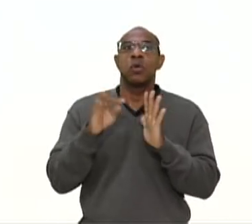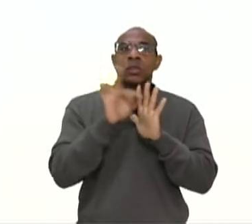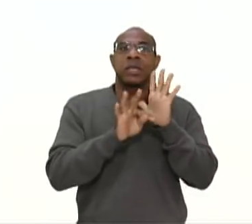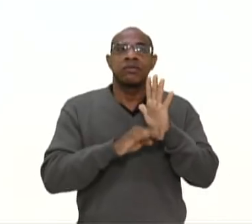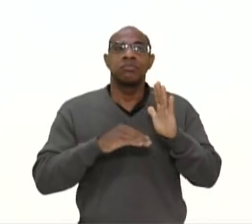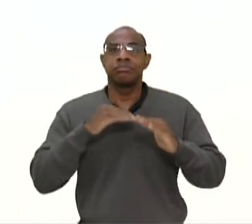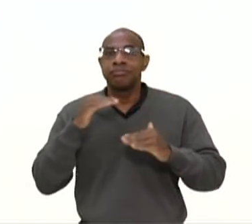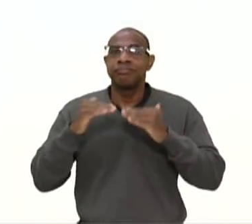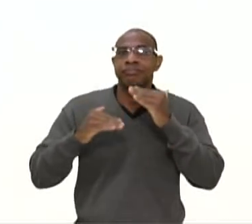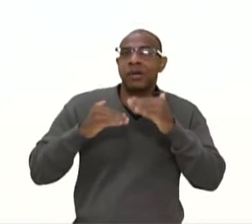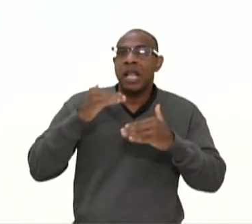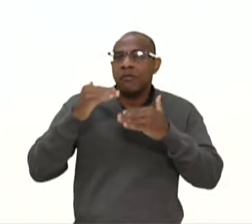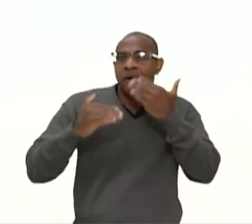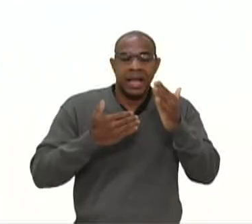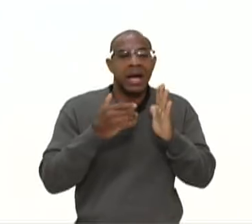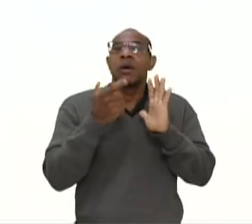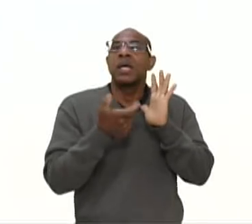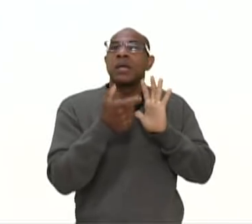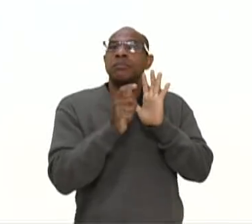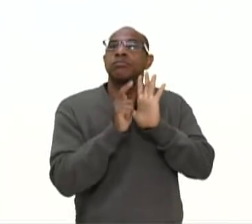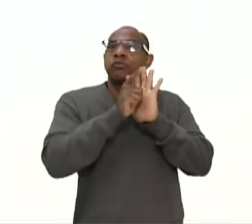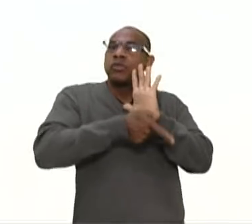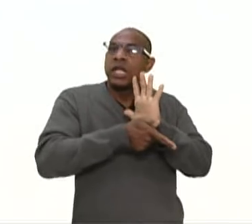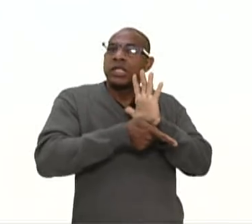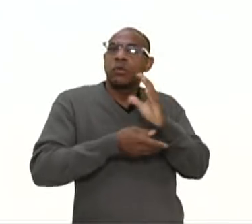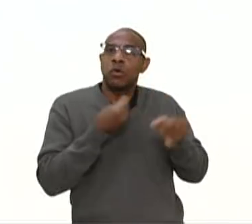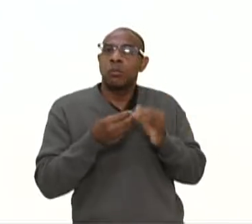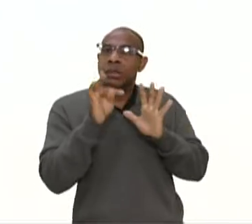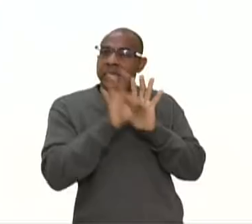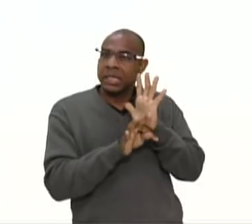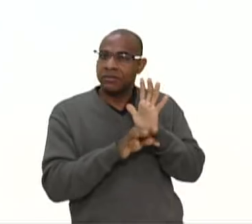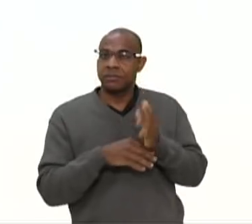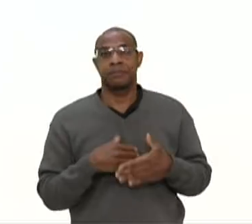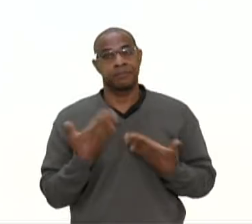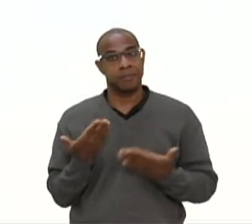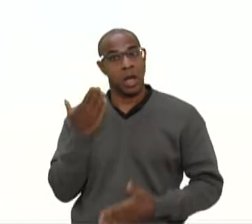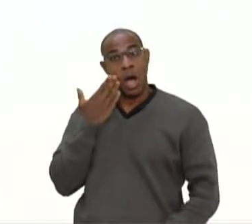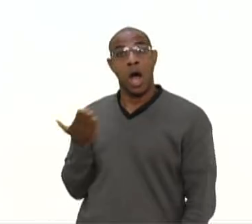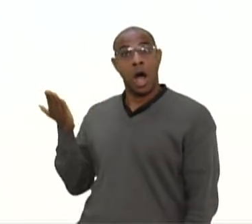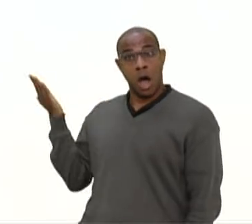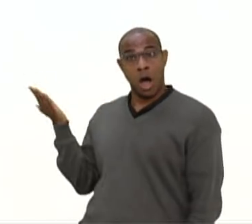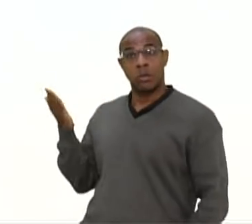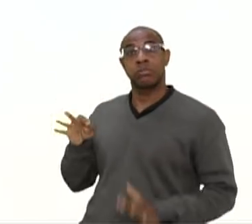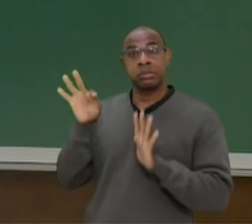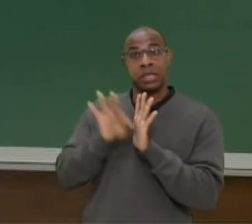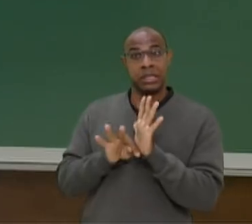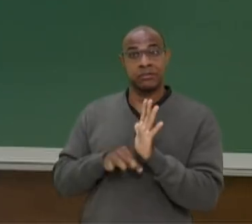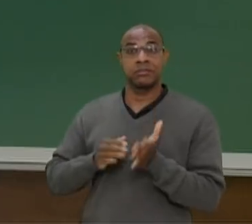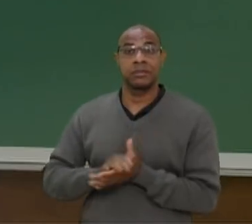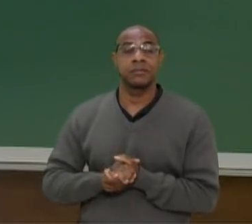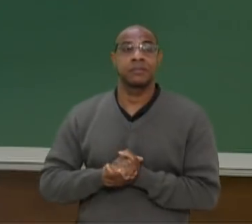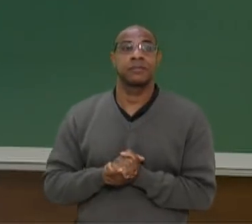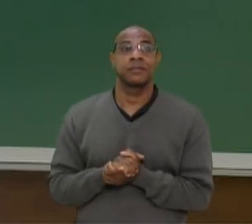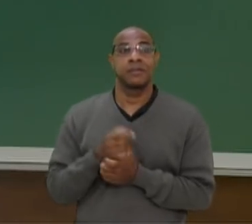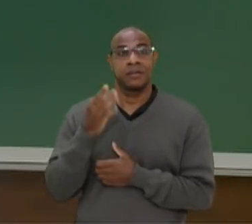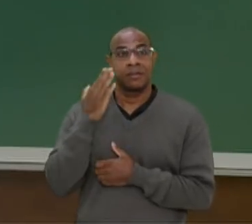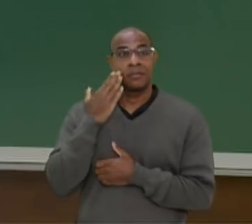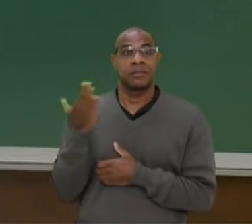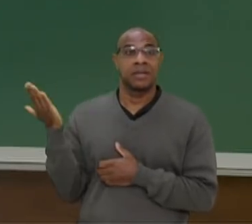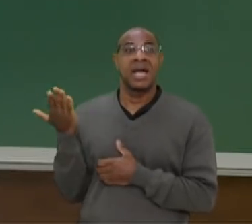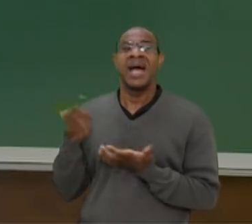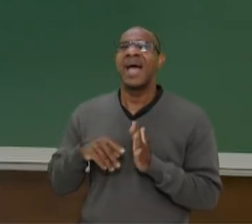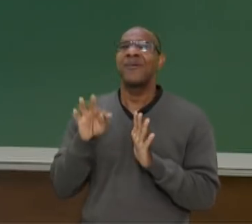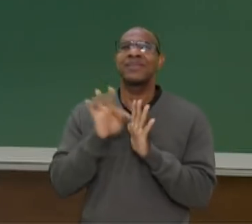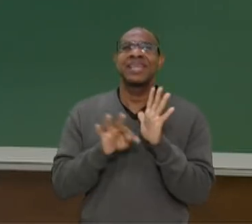texto desse gênero. Bora lá? Vamos ler o texto, vamos ler esse texto. É um